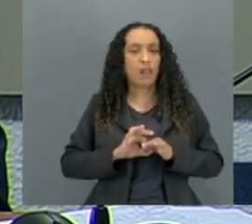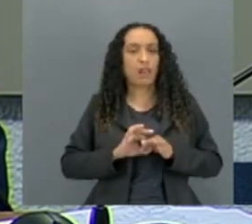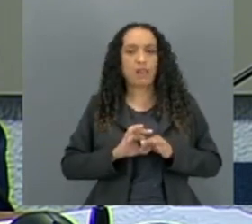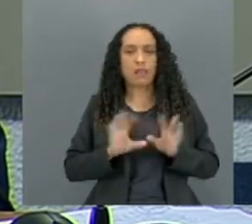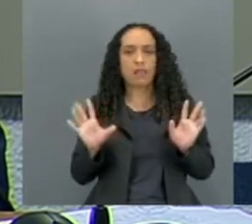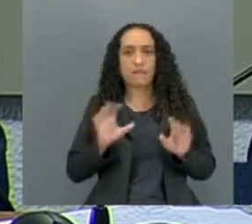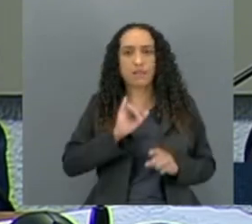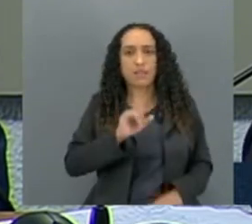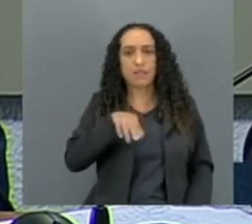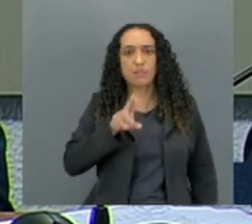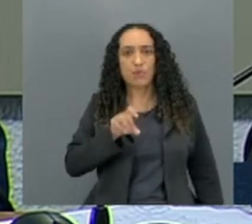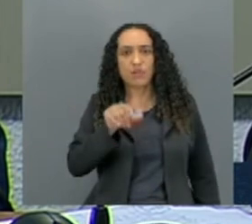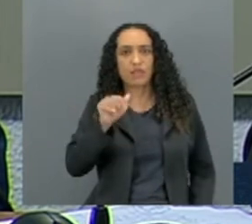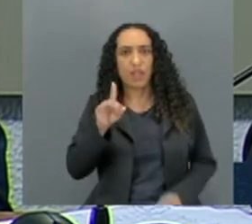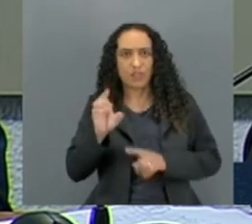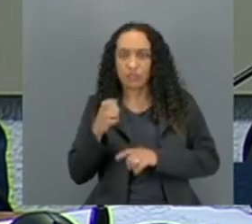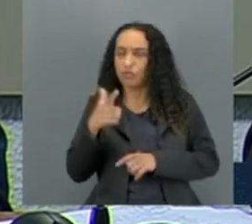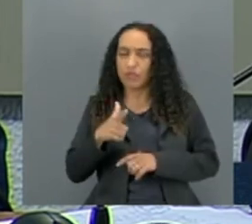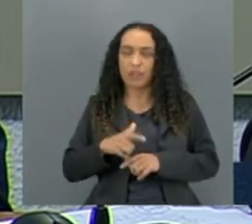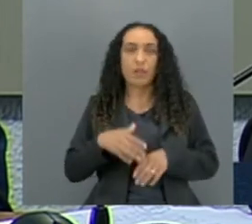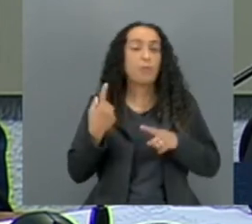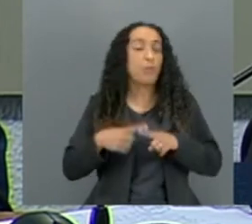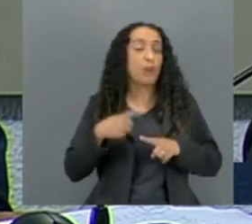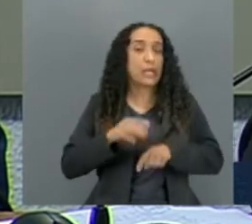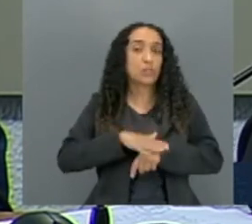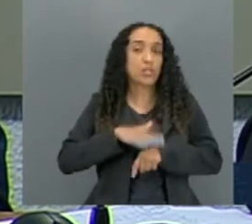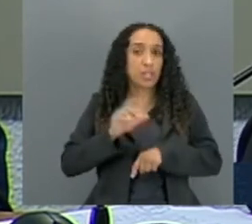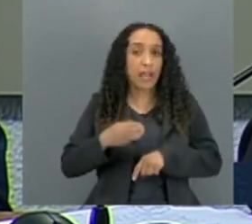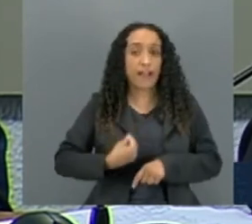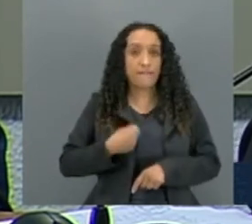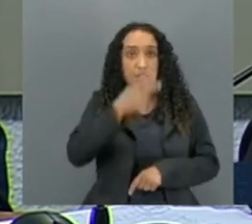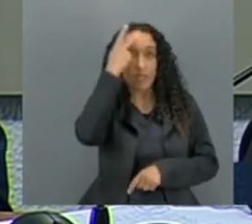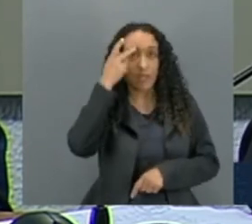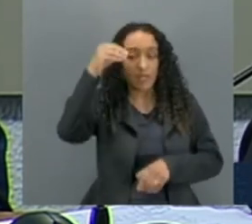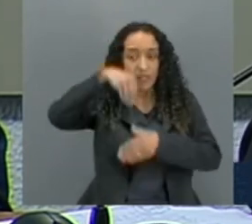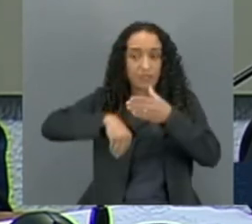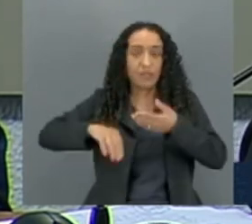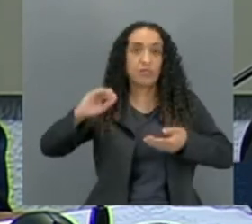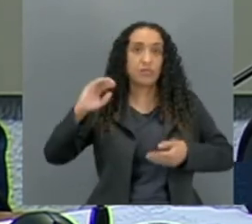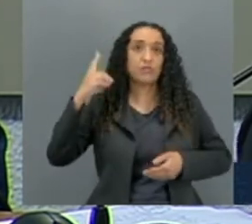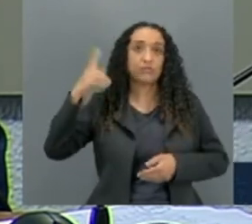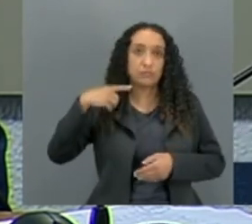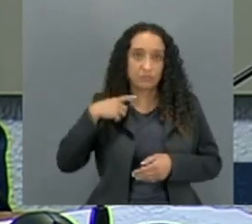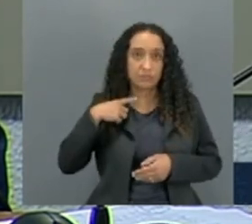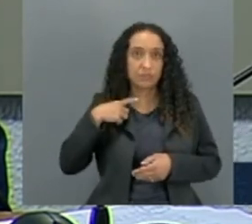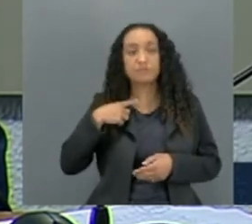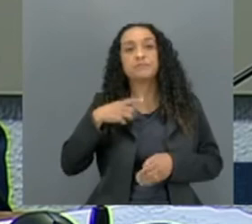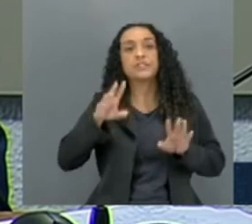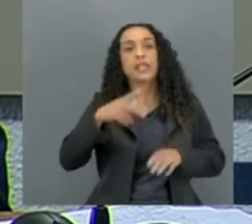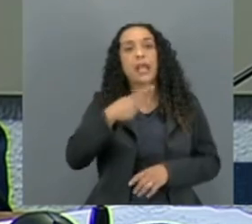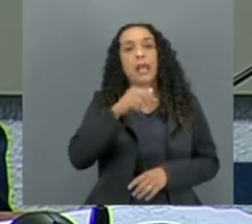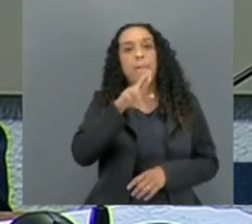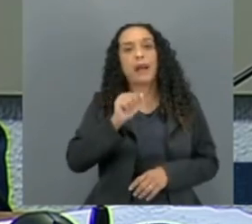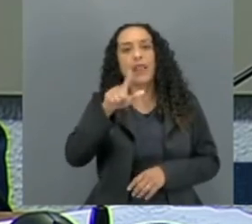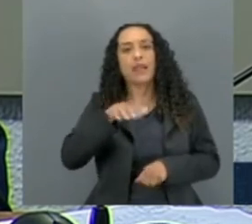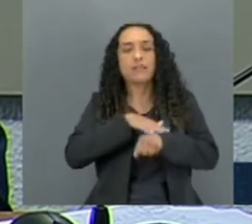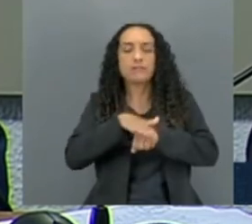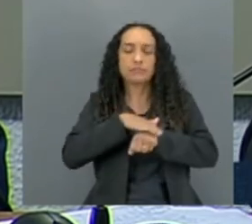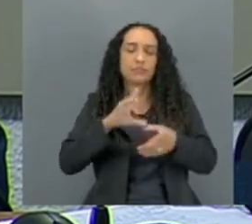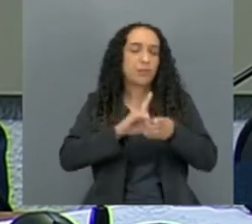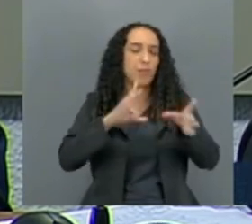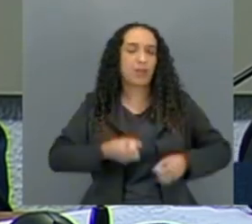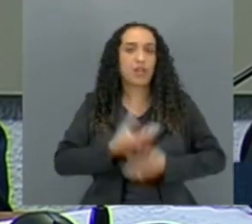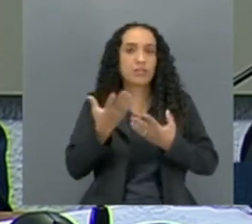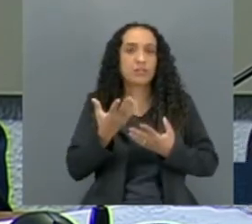isso. Até porque a situação, a vida do parlamento, que vem do latim parlare, conversar democraticamente,